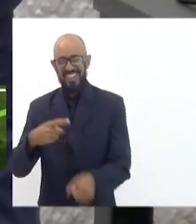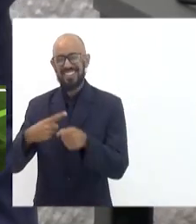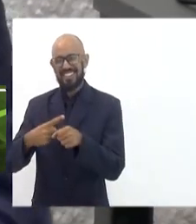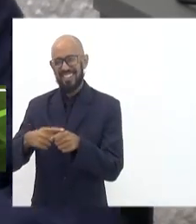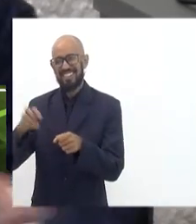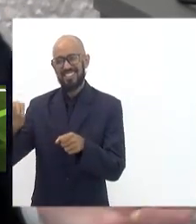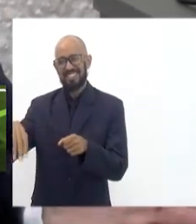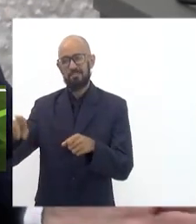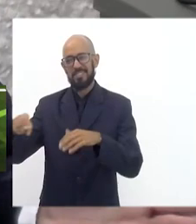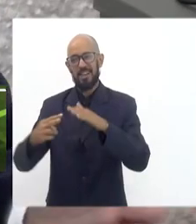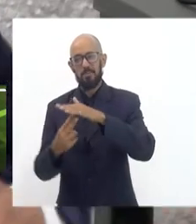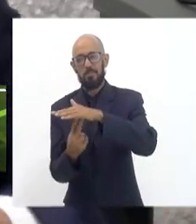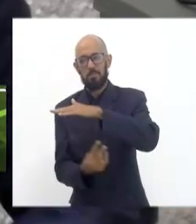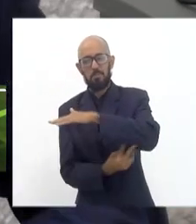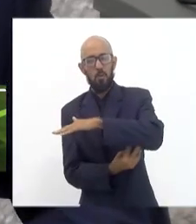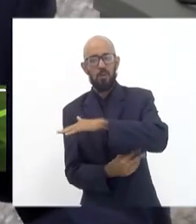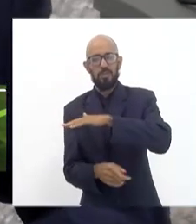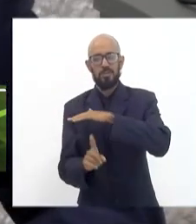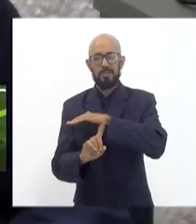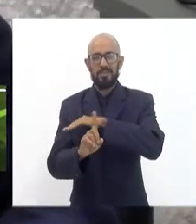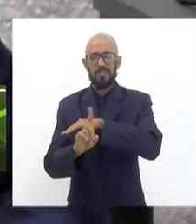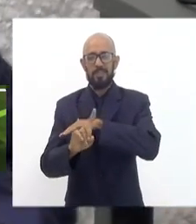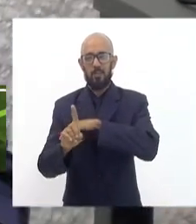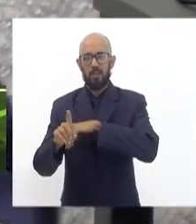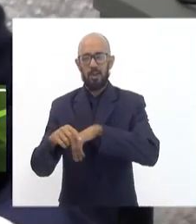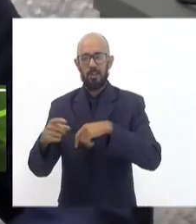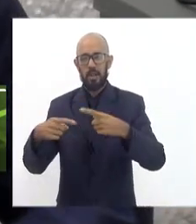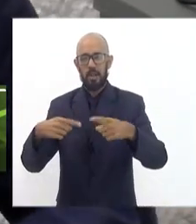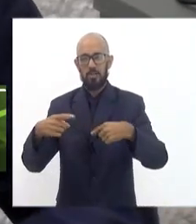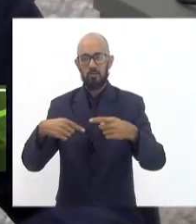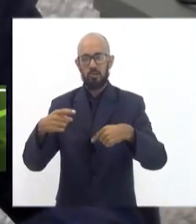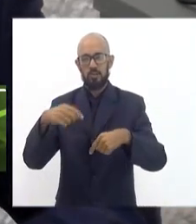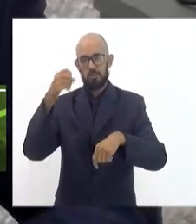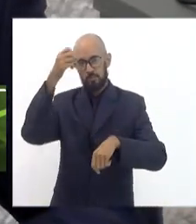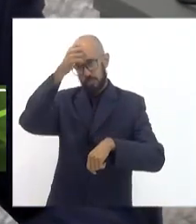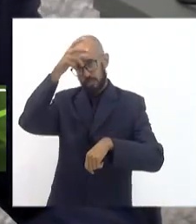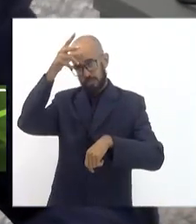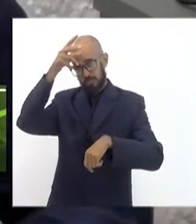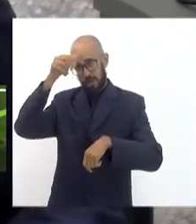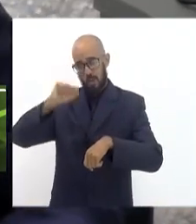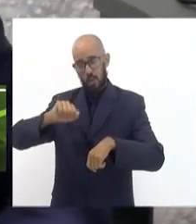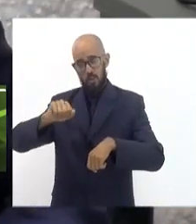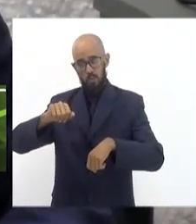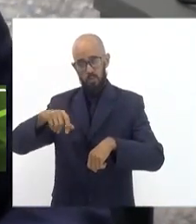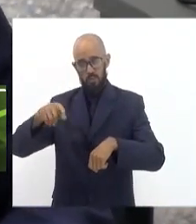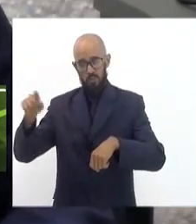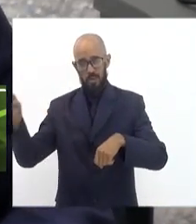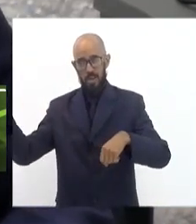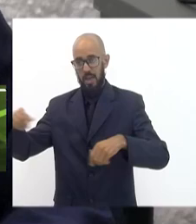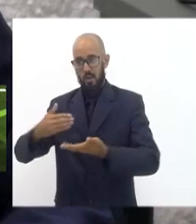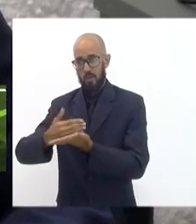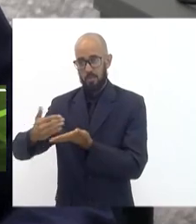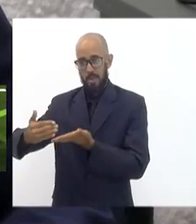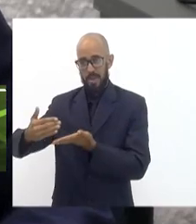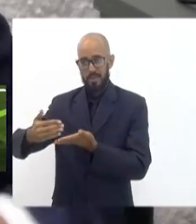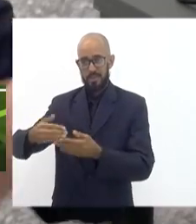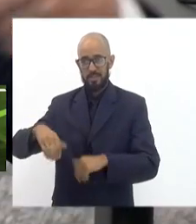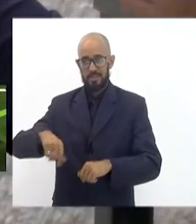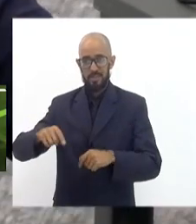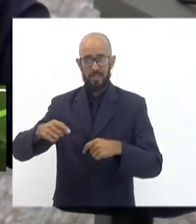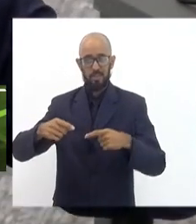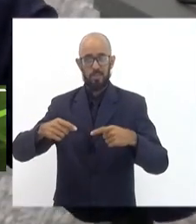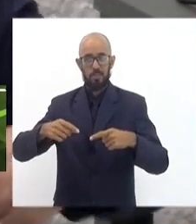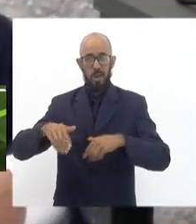ponte não tá encabeçada por RJ nenhuma ela tá nas vias municipais tanto de um lado como do outro tá ela nasce a alça dela no